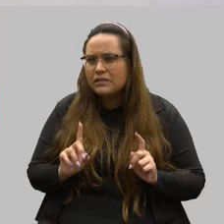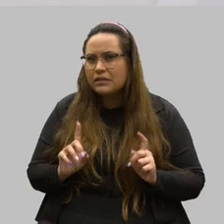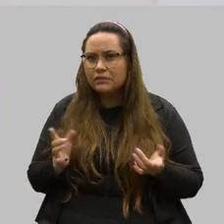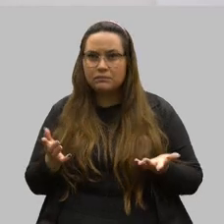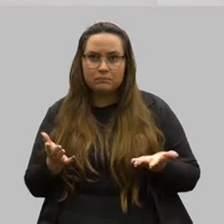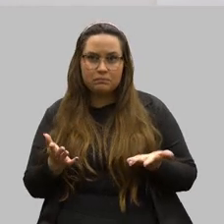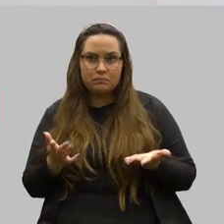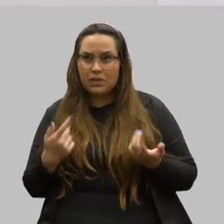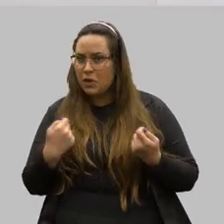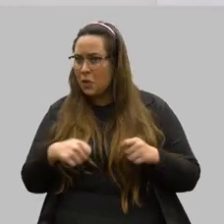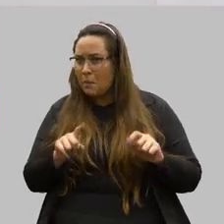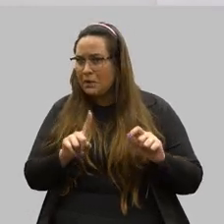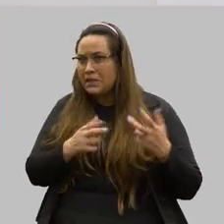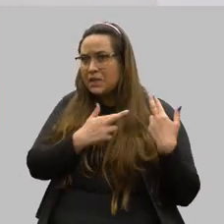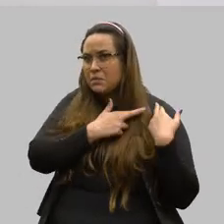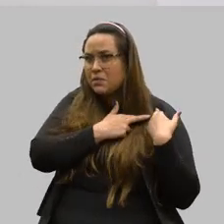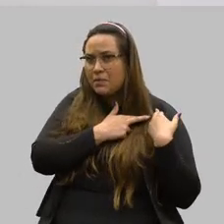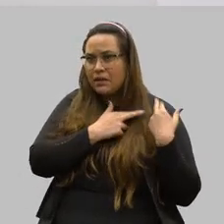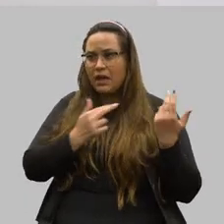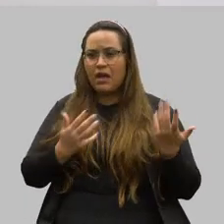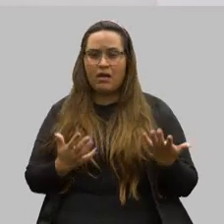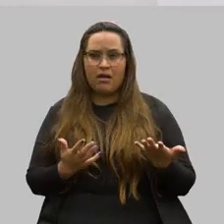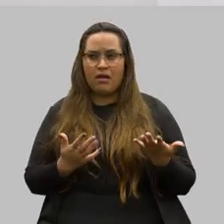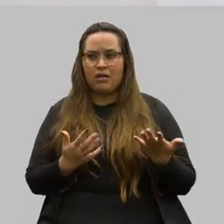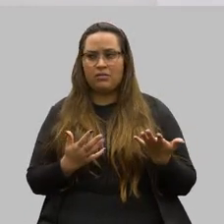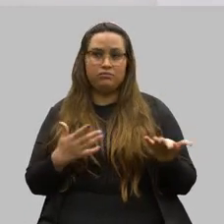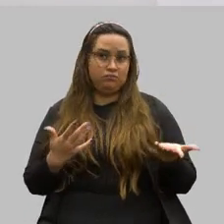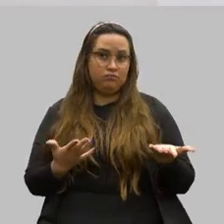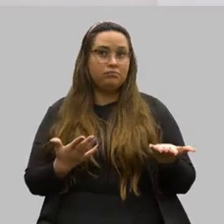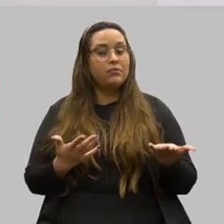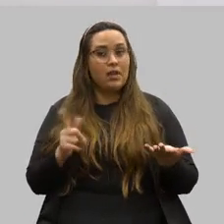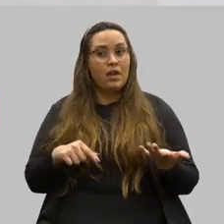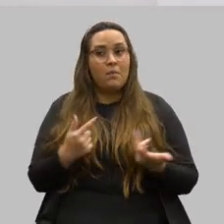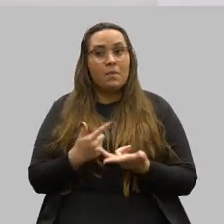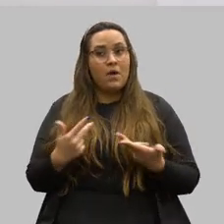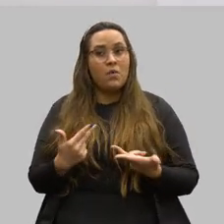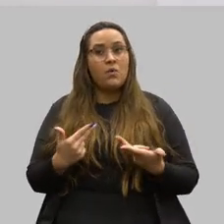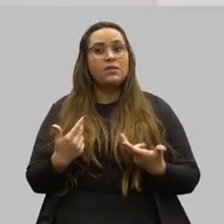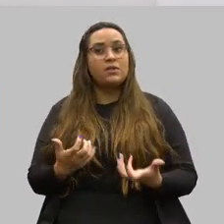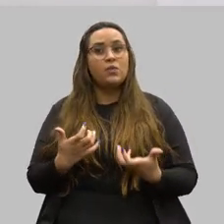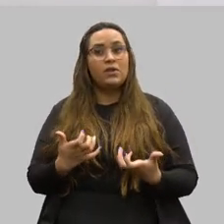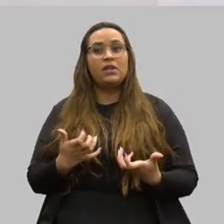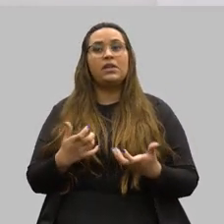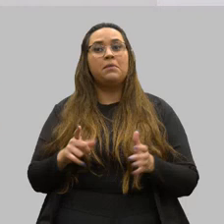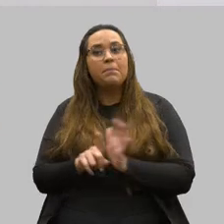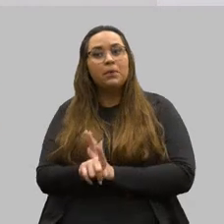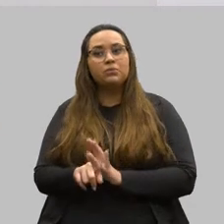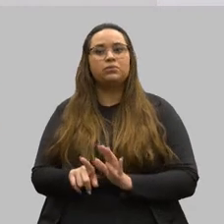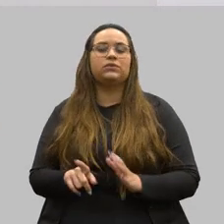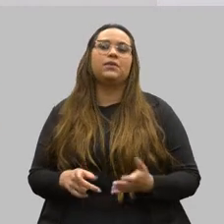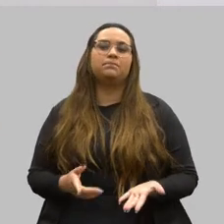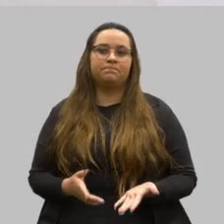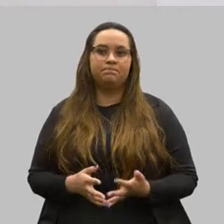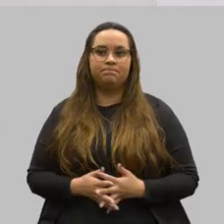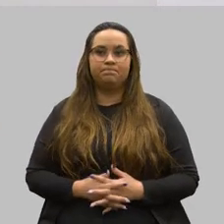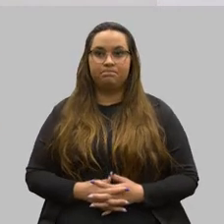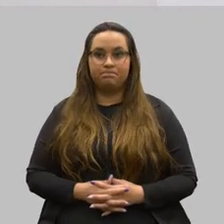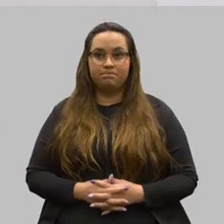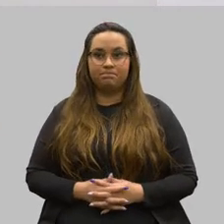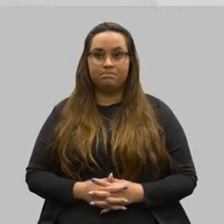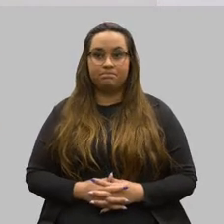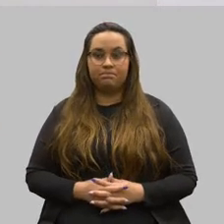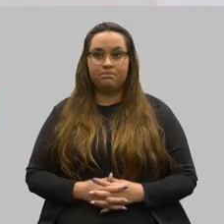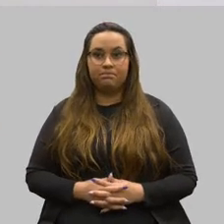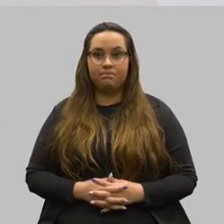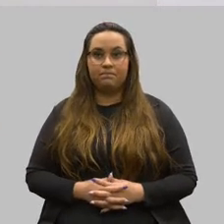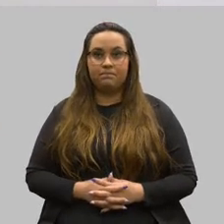precisam ser cobradas então um ponto que eu queria abordar da própria Cidade Administrativa eh o segundo ponto